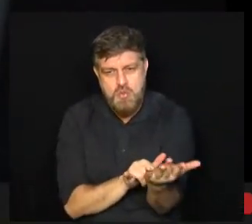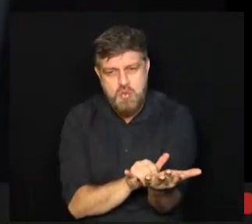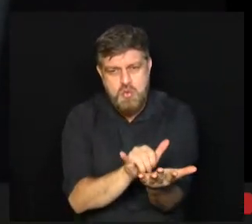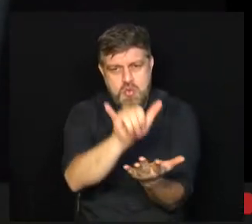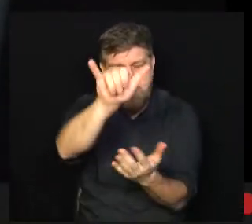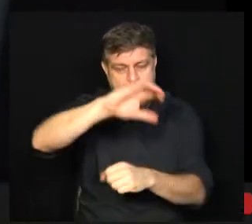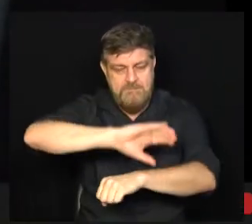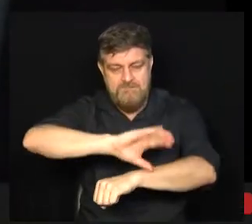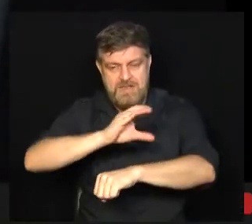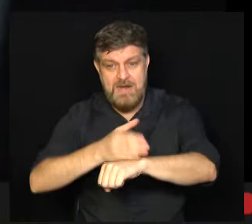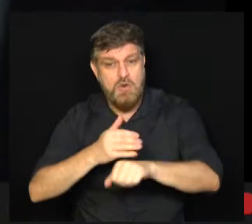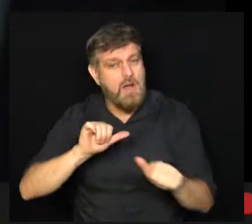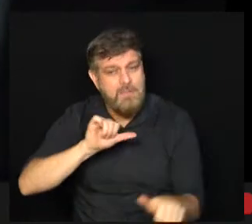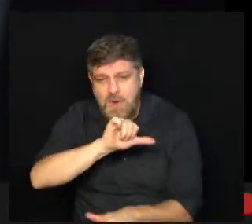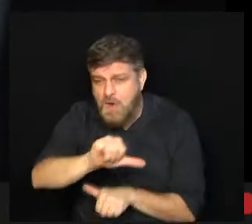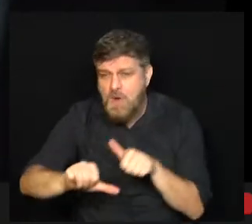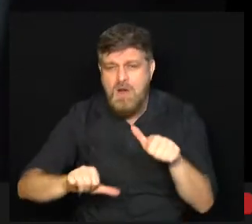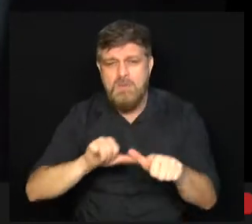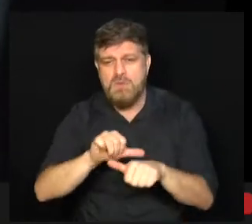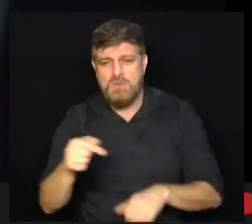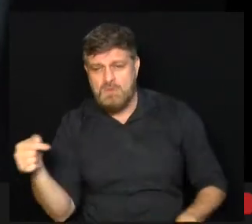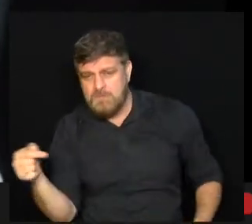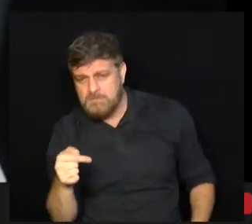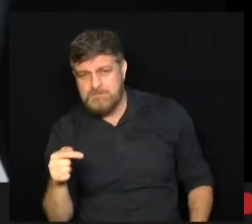muda completamente o cenário, a